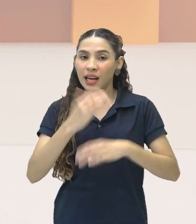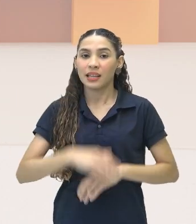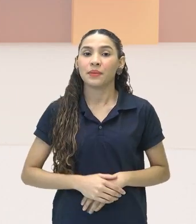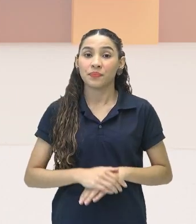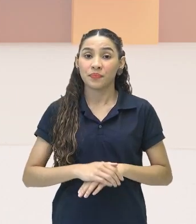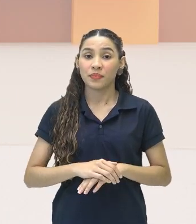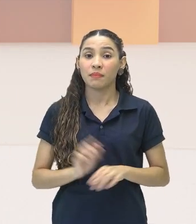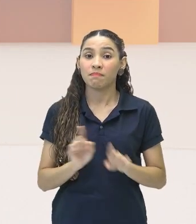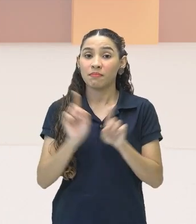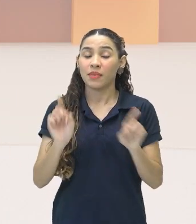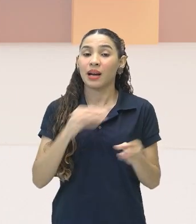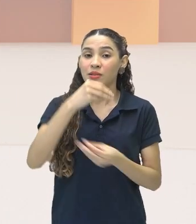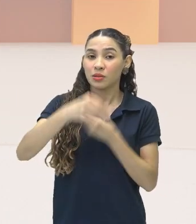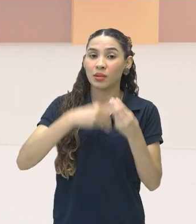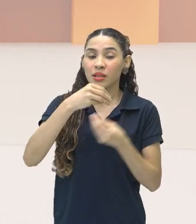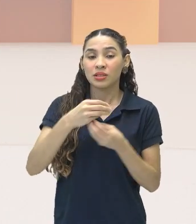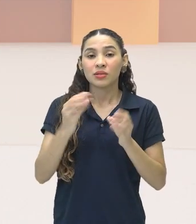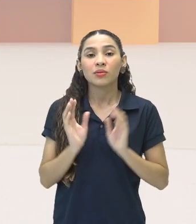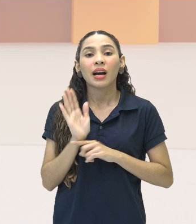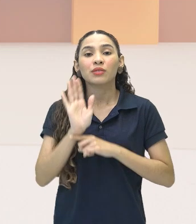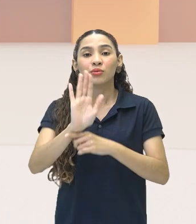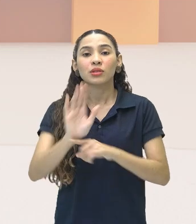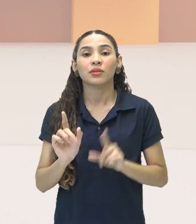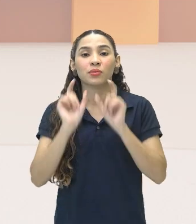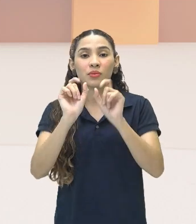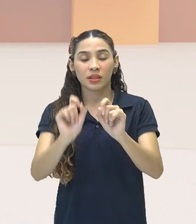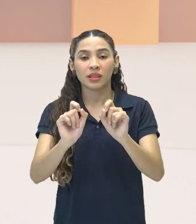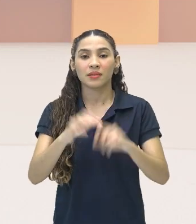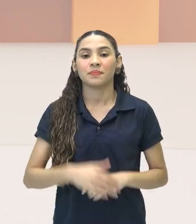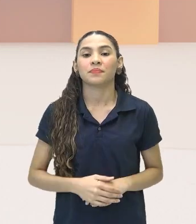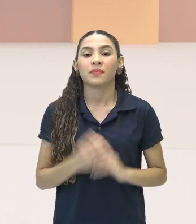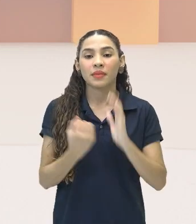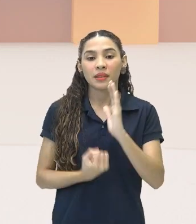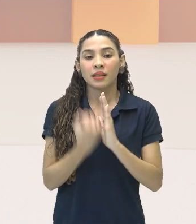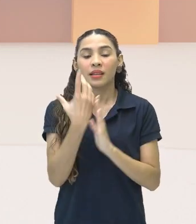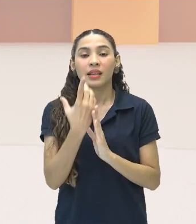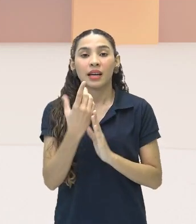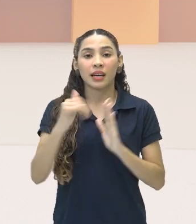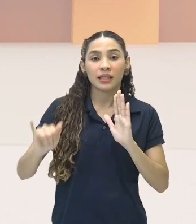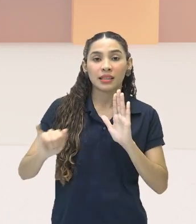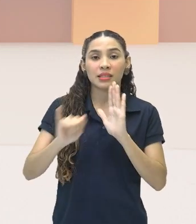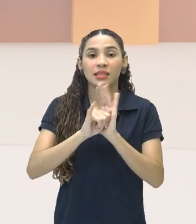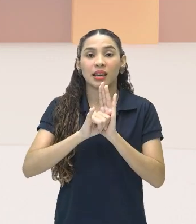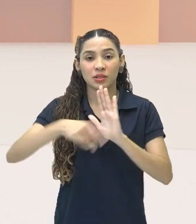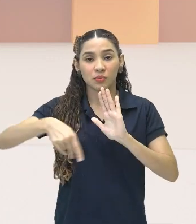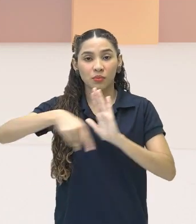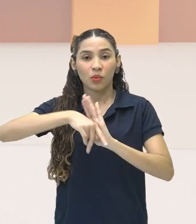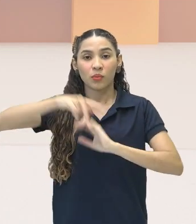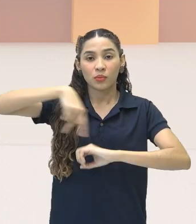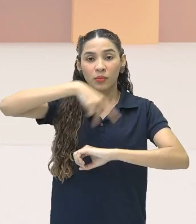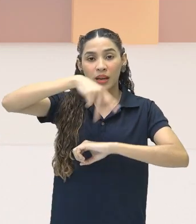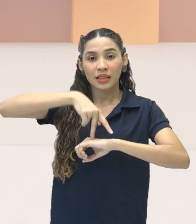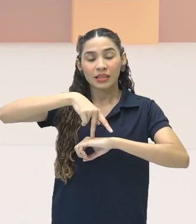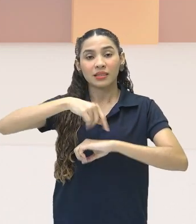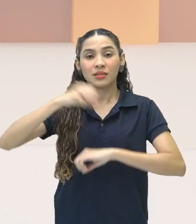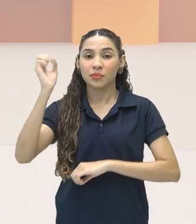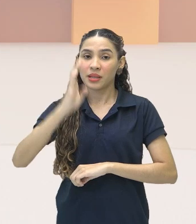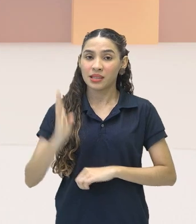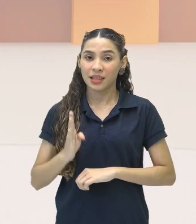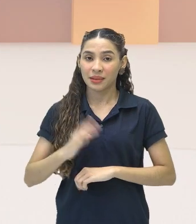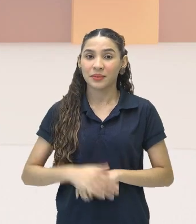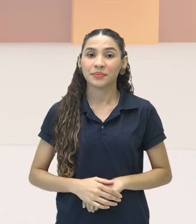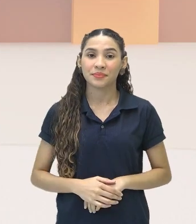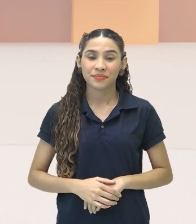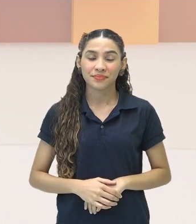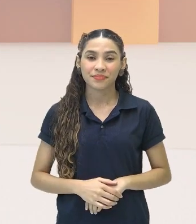os mestiços, eles contribuem para quê? Para formar a identidade nacional, o brasileiro.